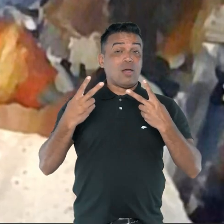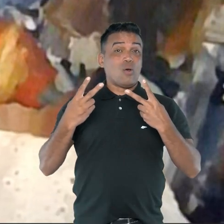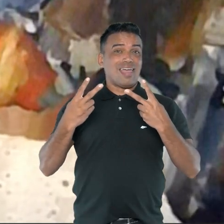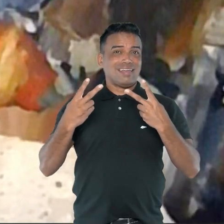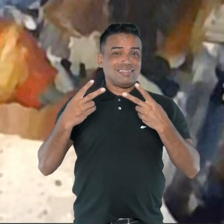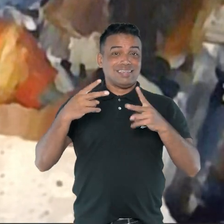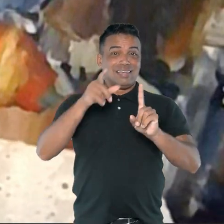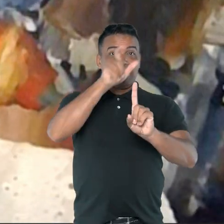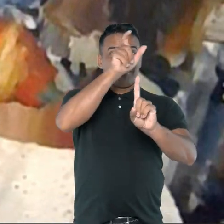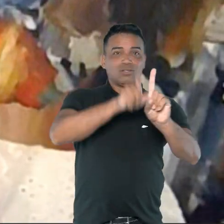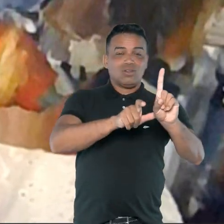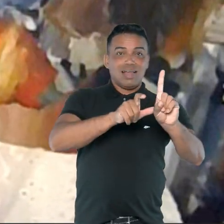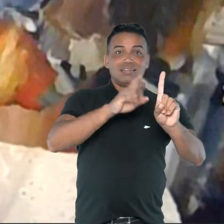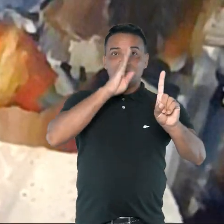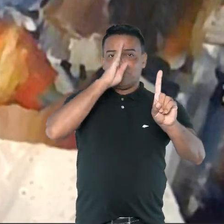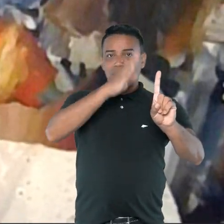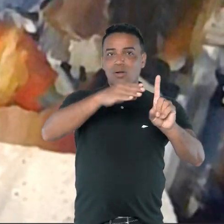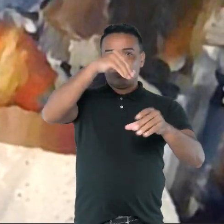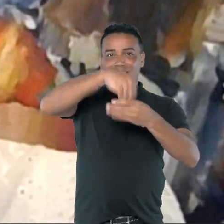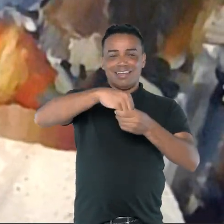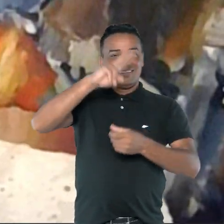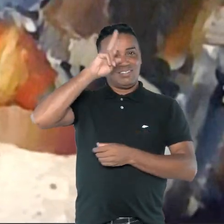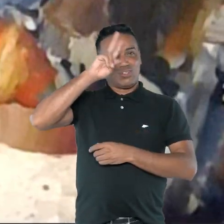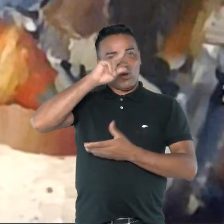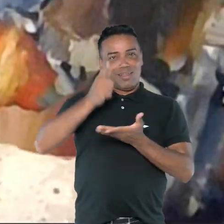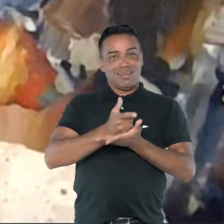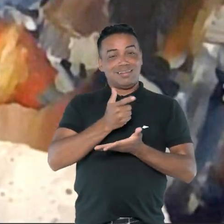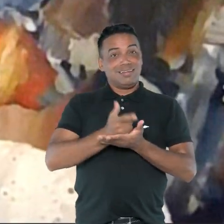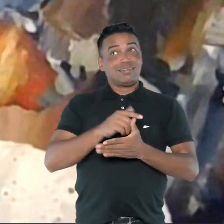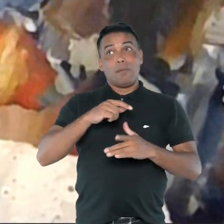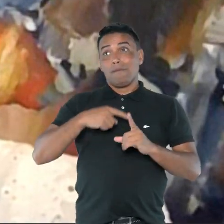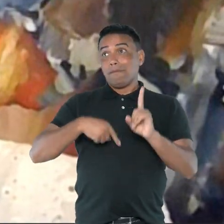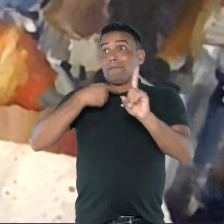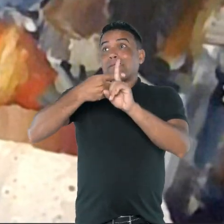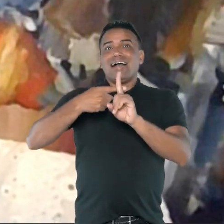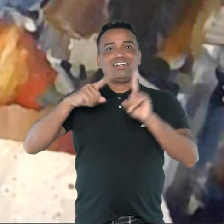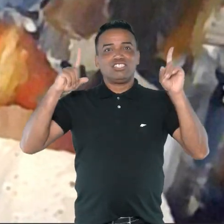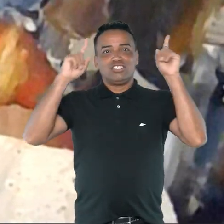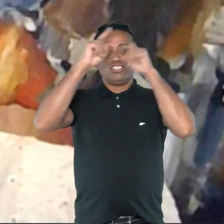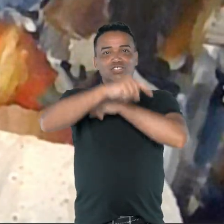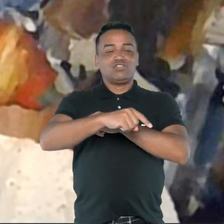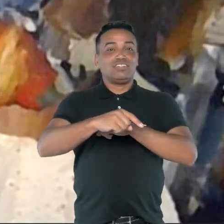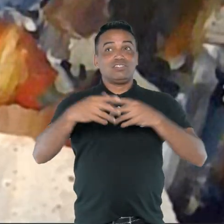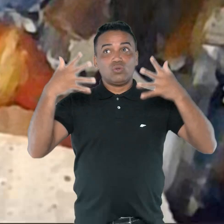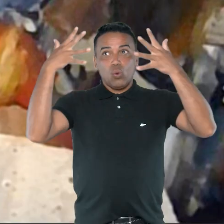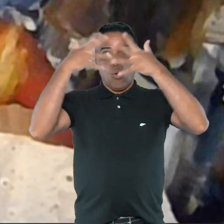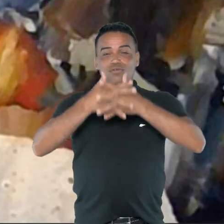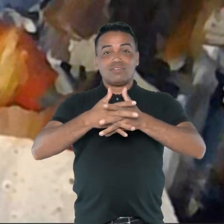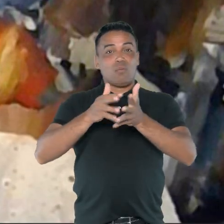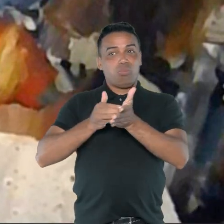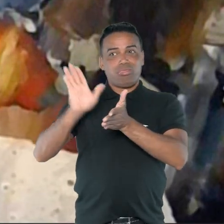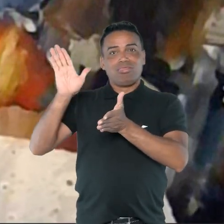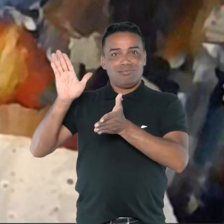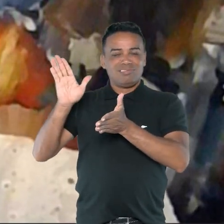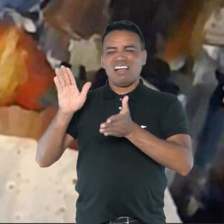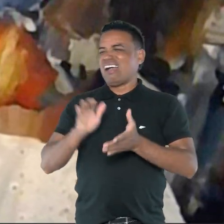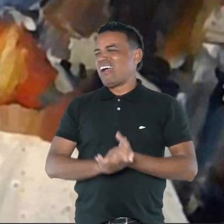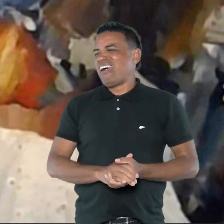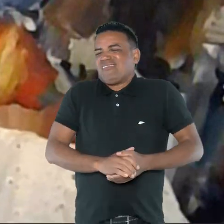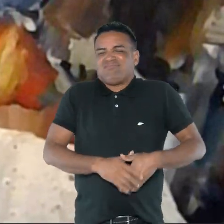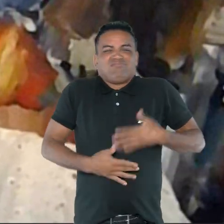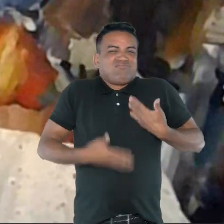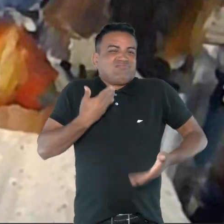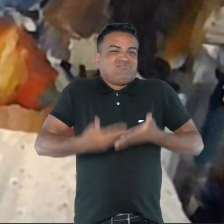me enxergam nessa protagonista, eu acho que isso é mais difícil de deixar para lá essa confusão,